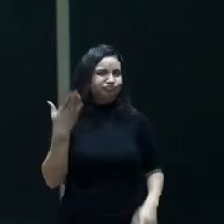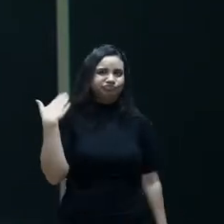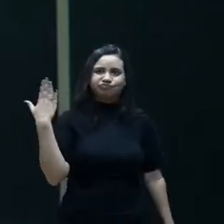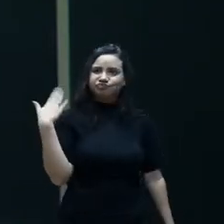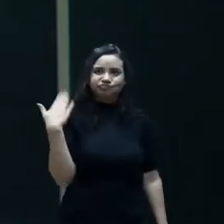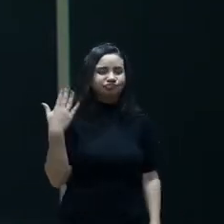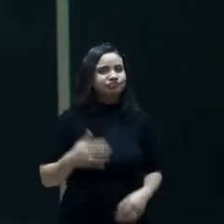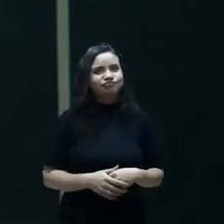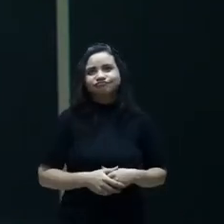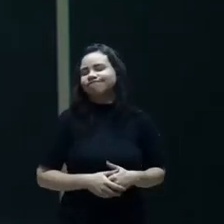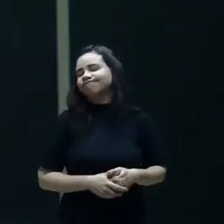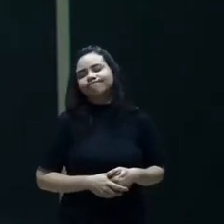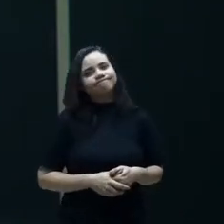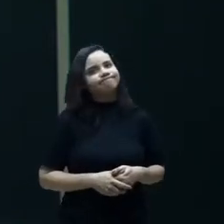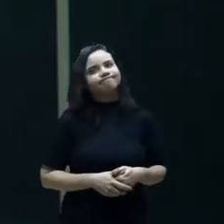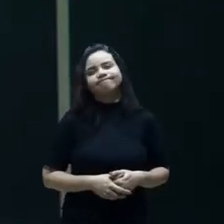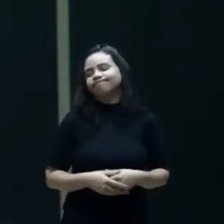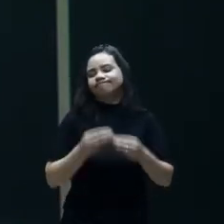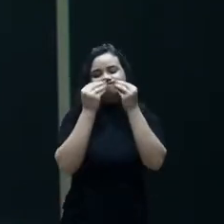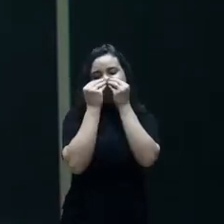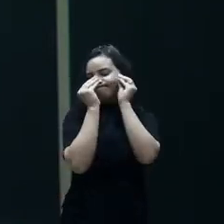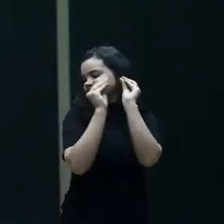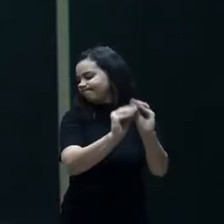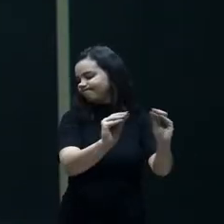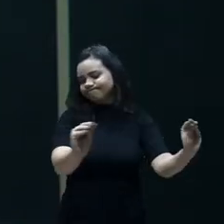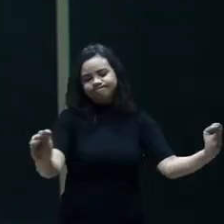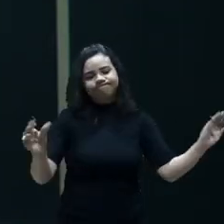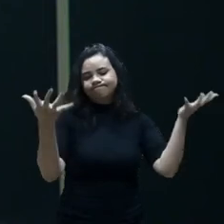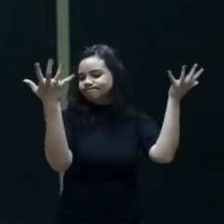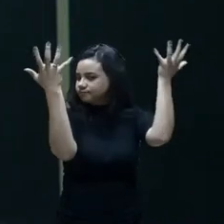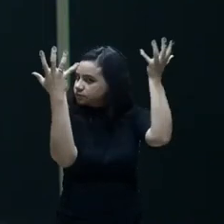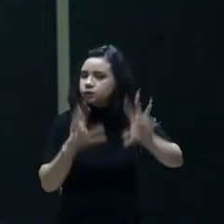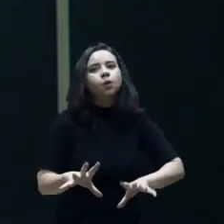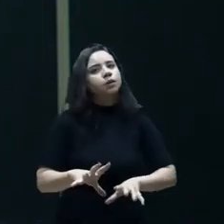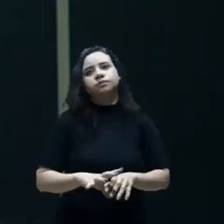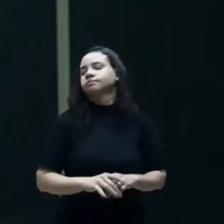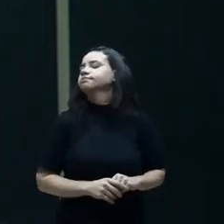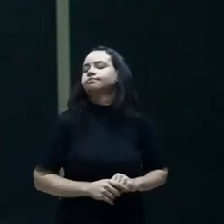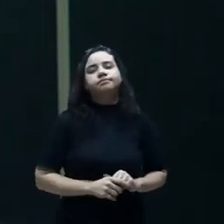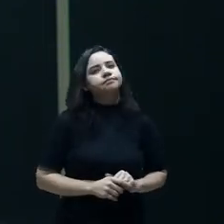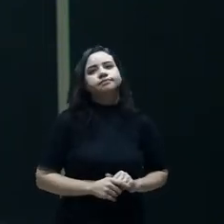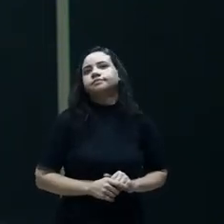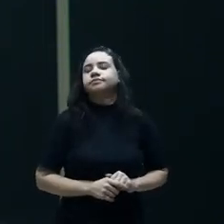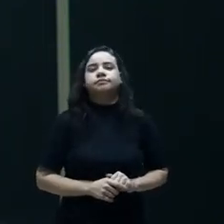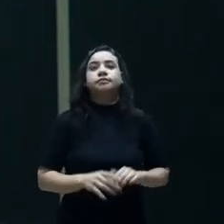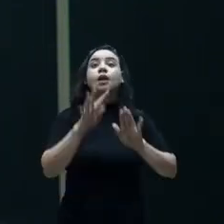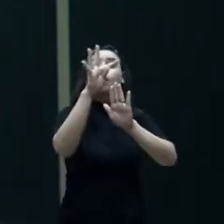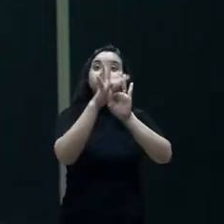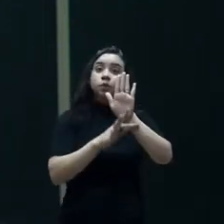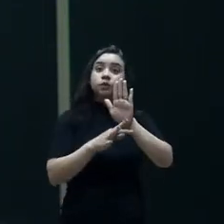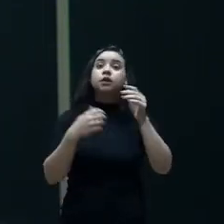eu era antes, quero saber mais disso, não quero. É o que o texto fala de